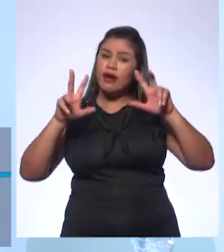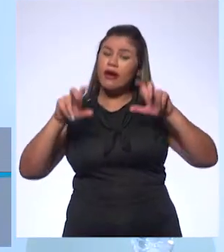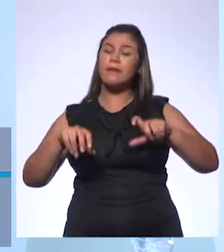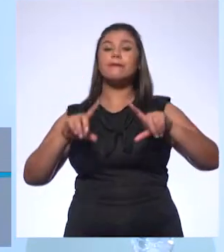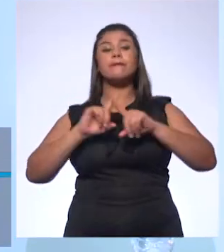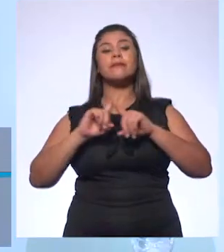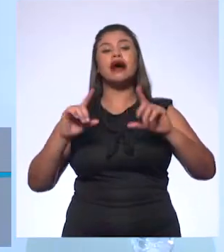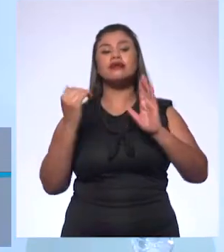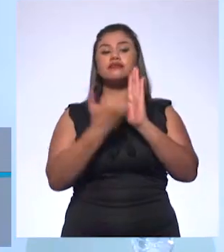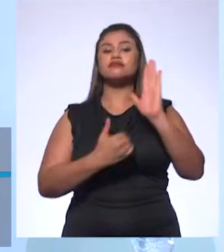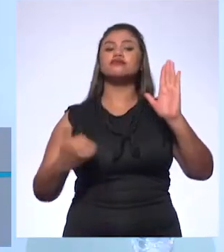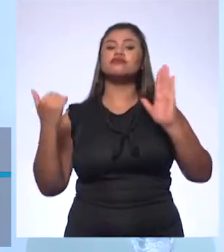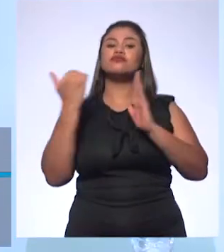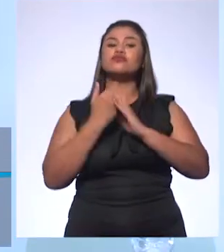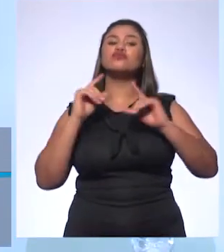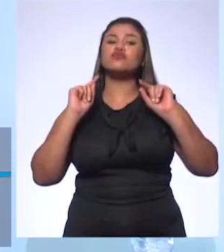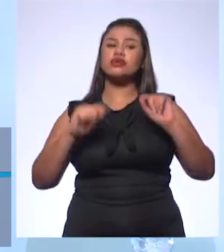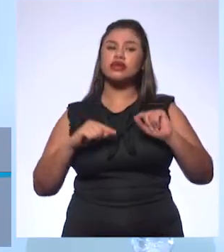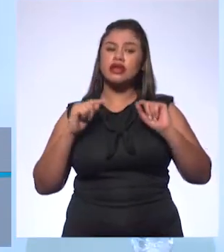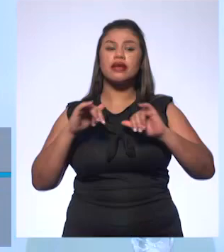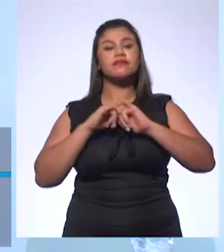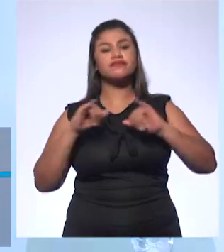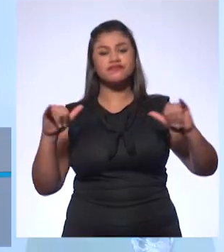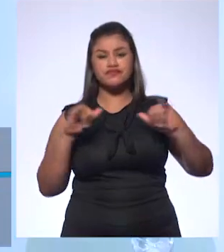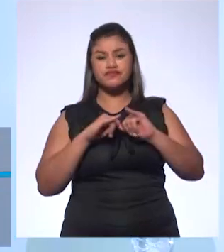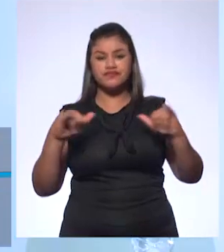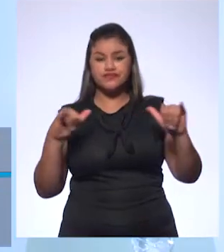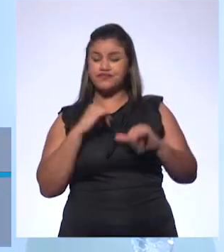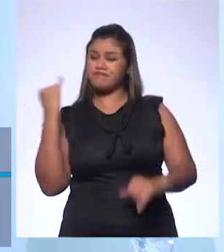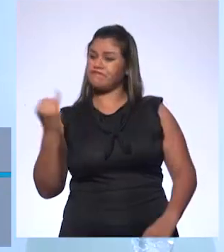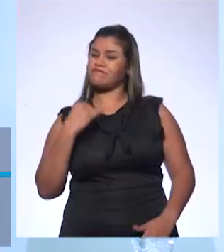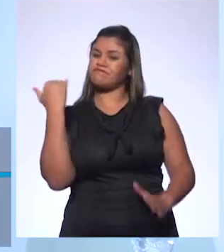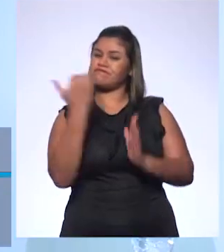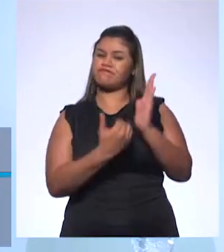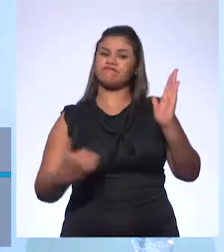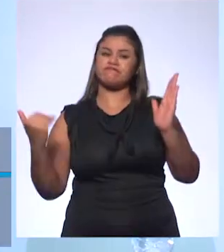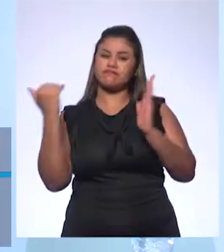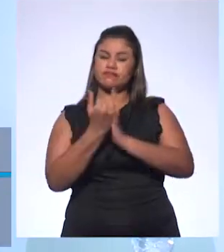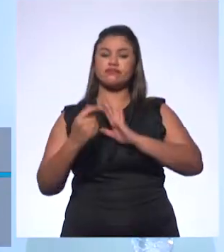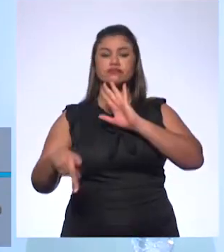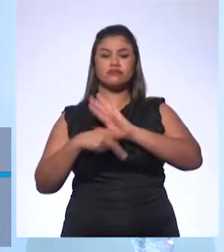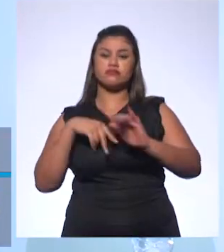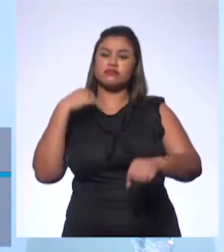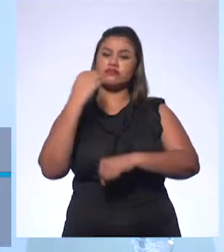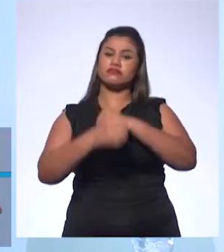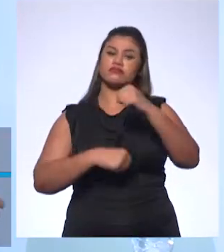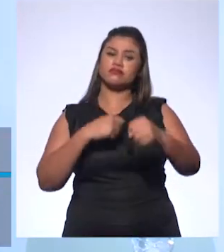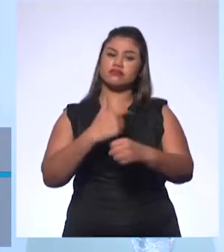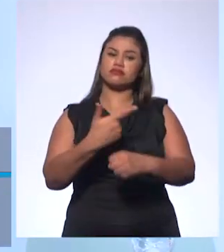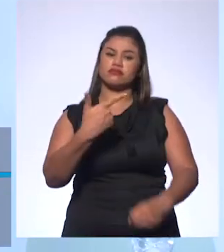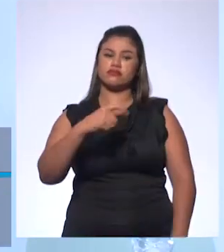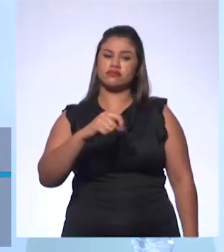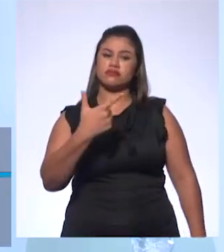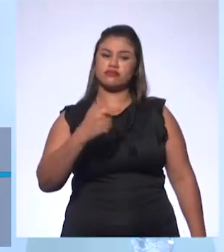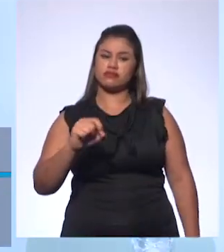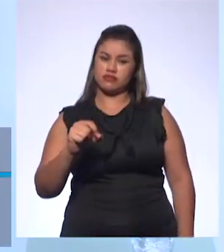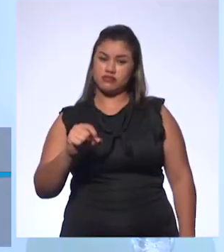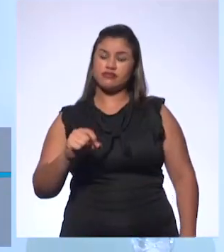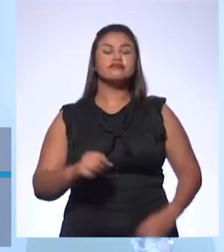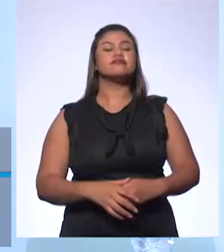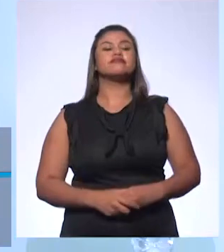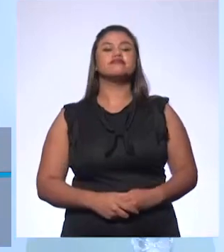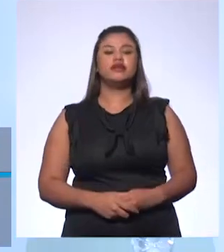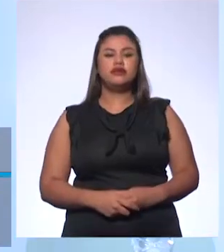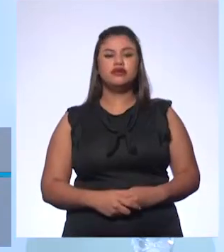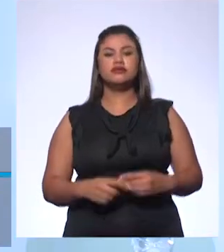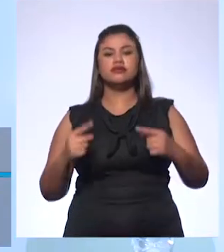claro, a gente tem que se inteirar do assunto, então é a notícia mais importante do ano, né? É essa a questão da Covid-19. Quer